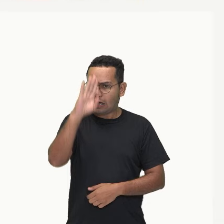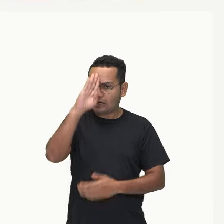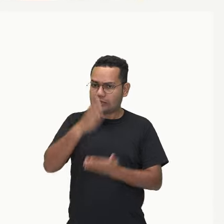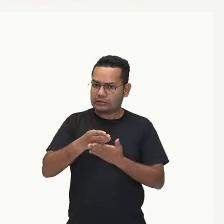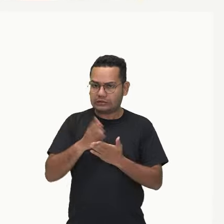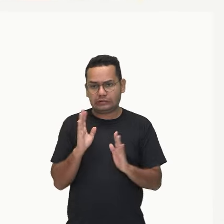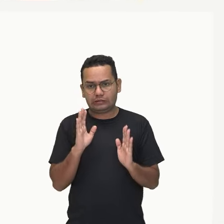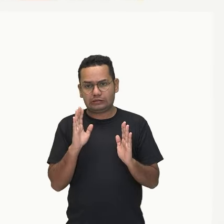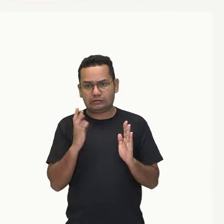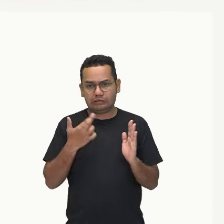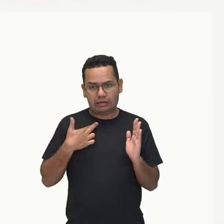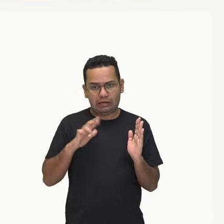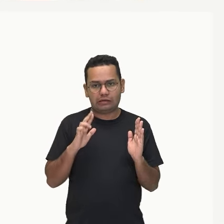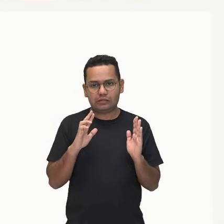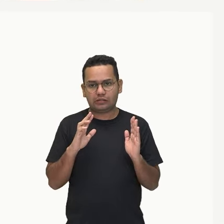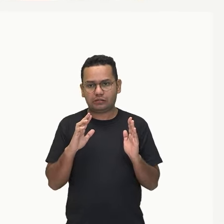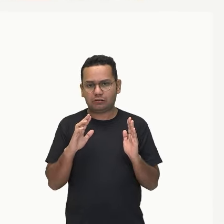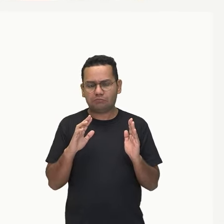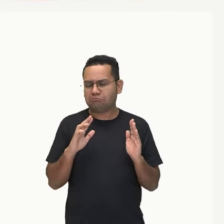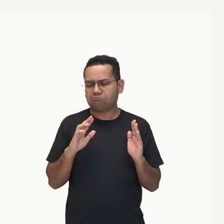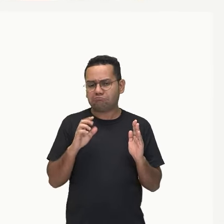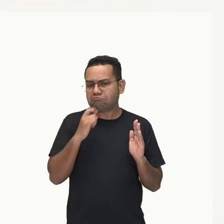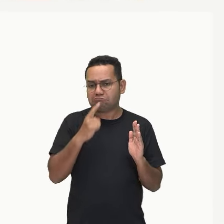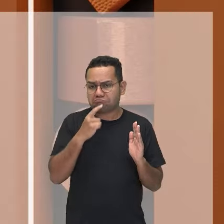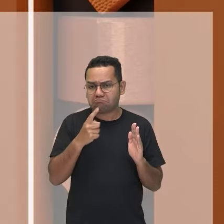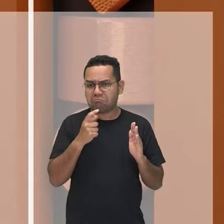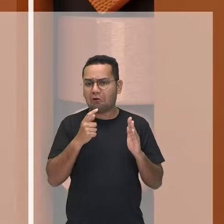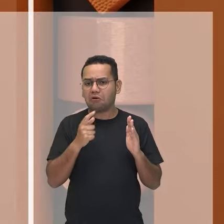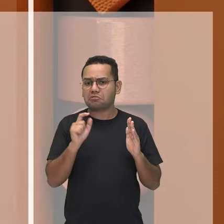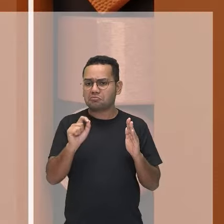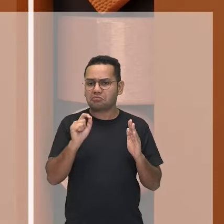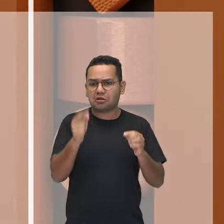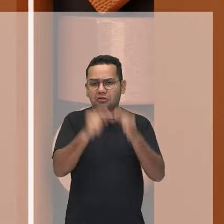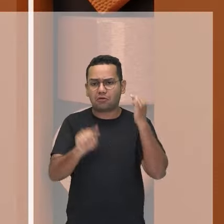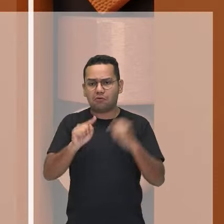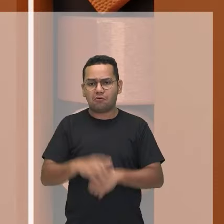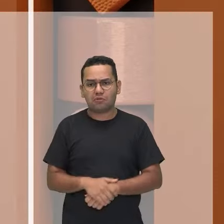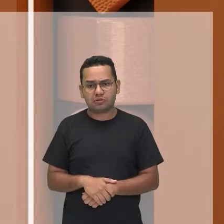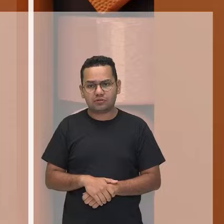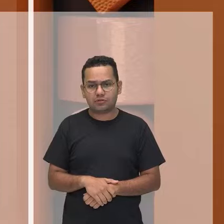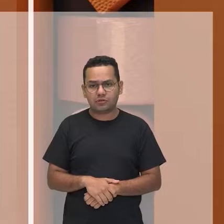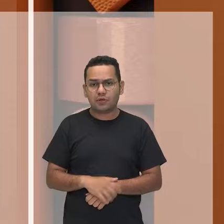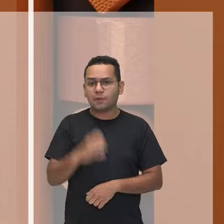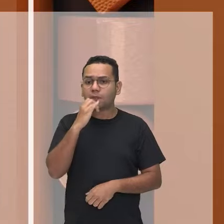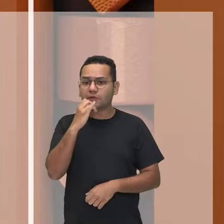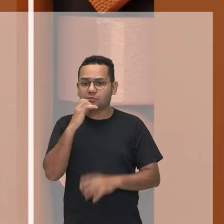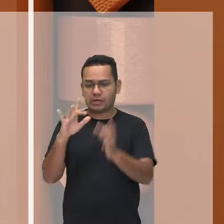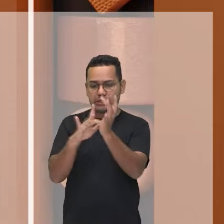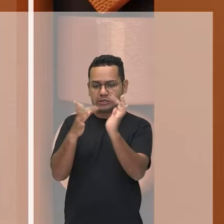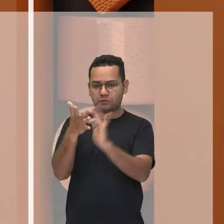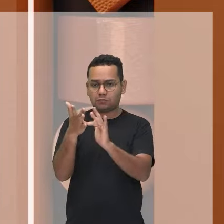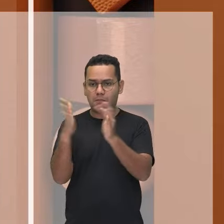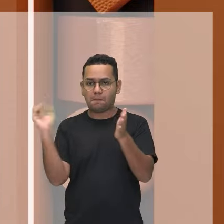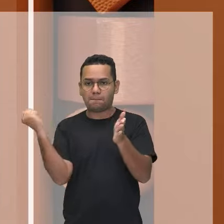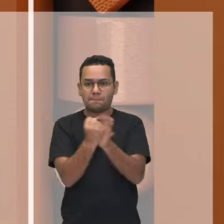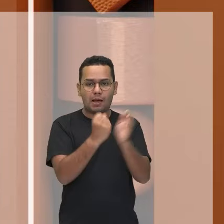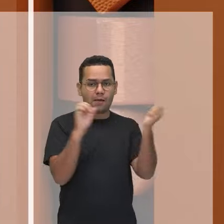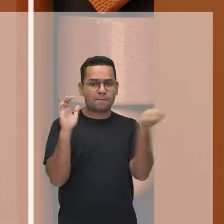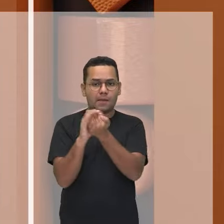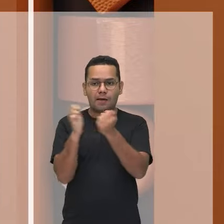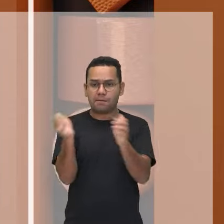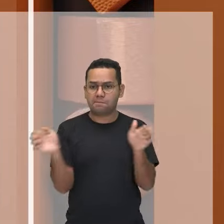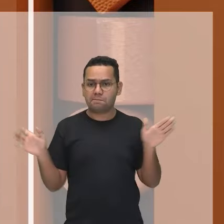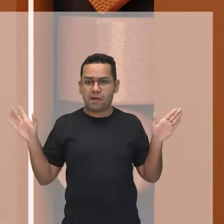7 dias, né? Jesus Cristo foi crucificado. Jesus Cristo ressuscitou. Então,